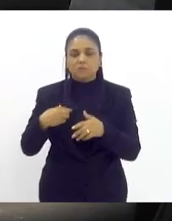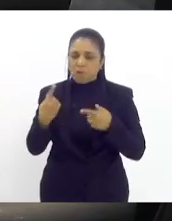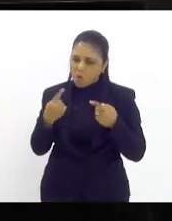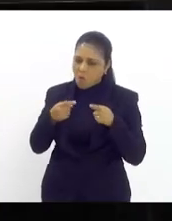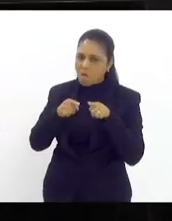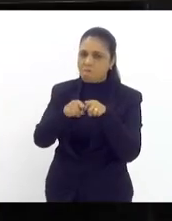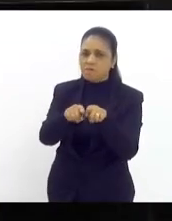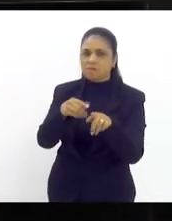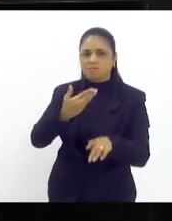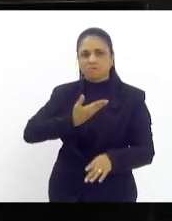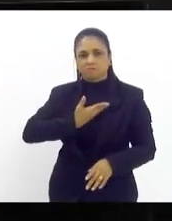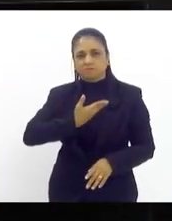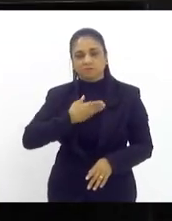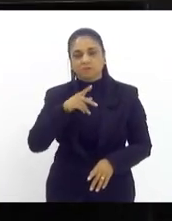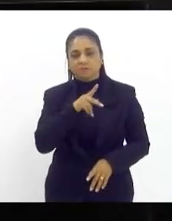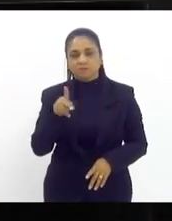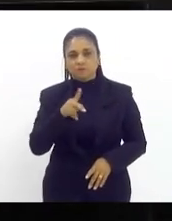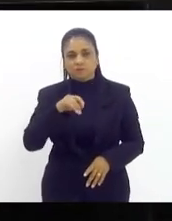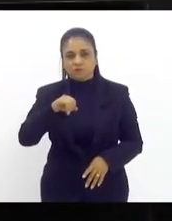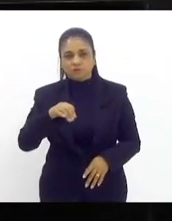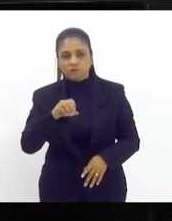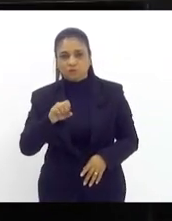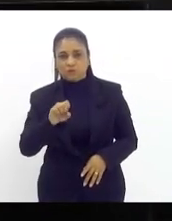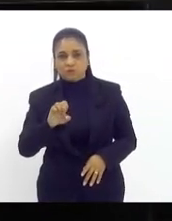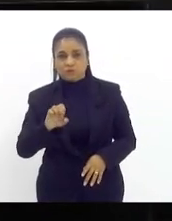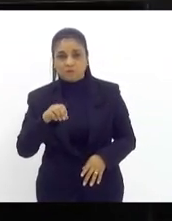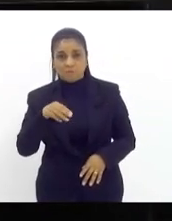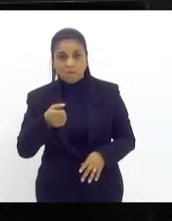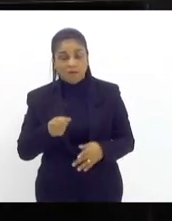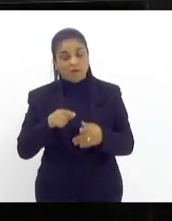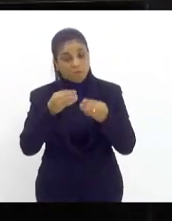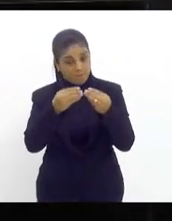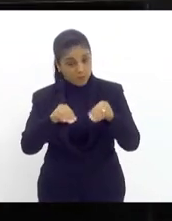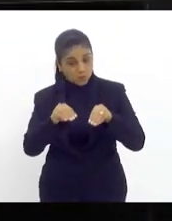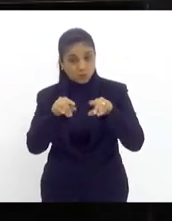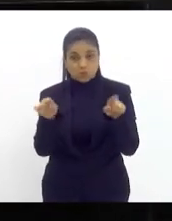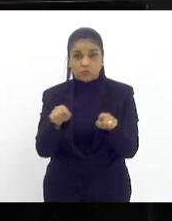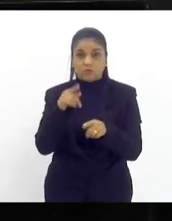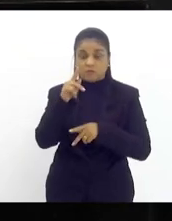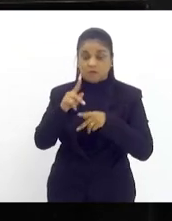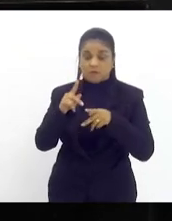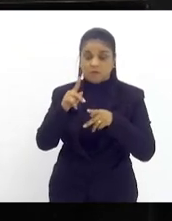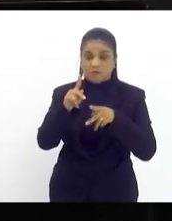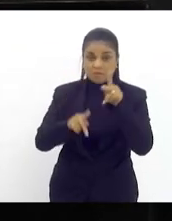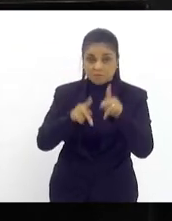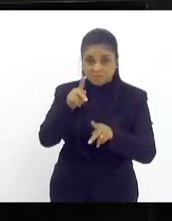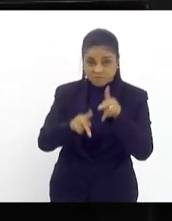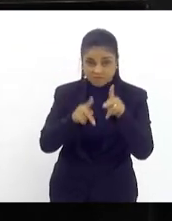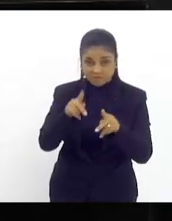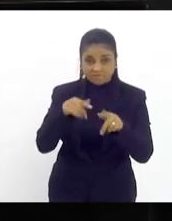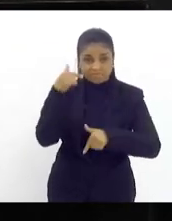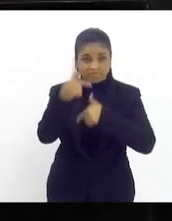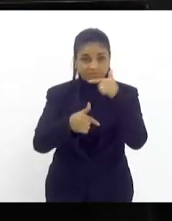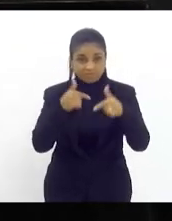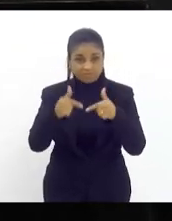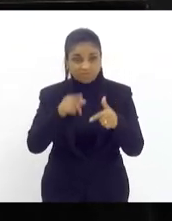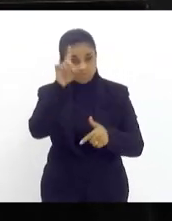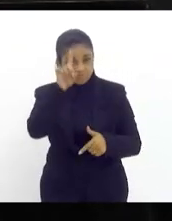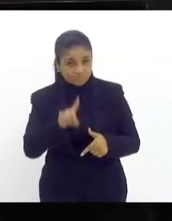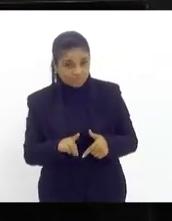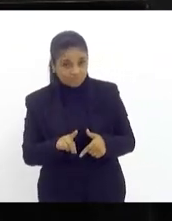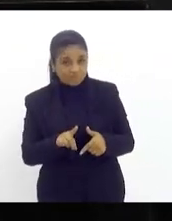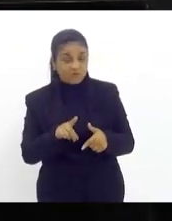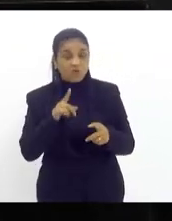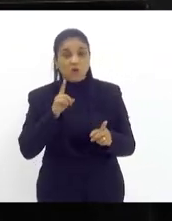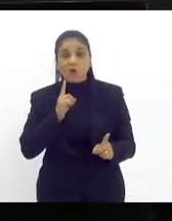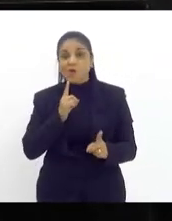e dizer que num quadro desse de prejuízo da classe trabalhadora de prejuízo dos nossos direitos a gente